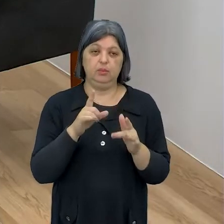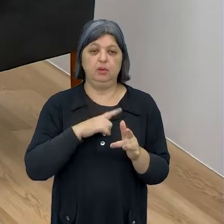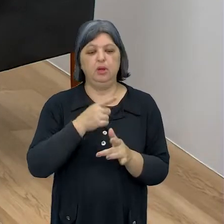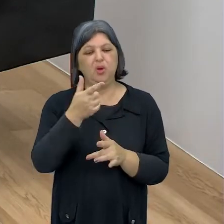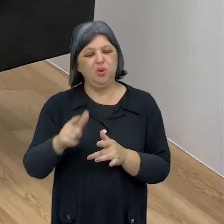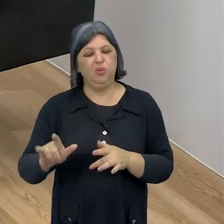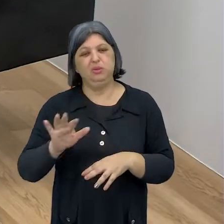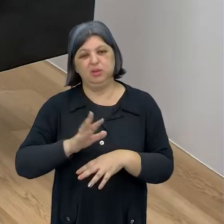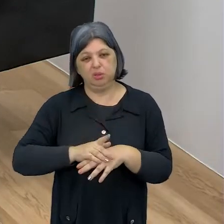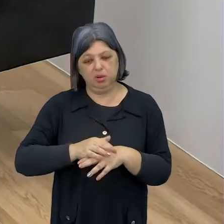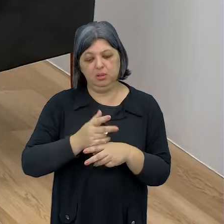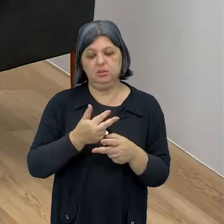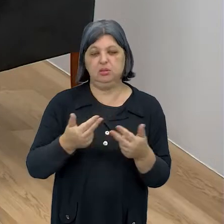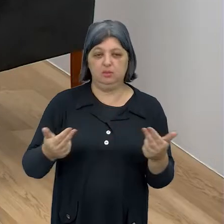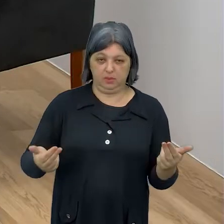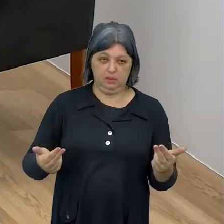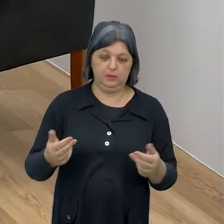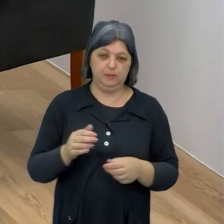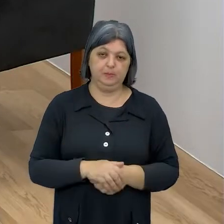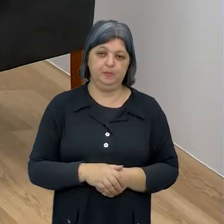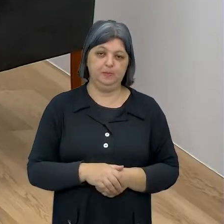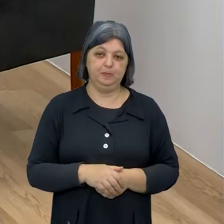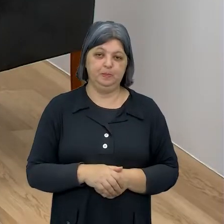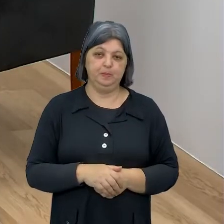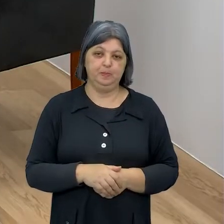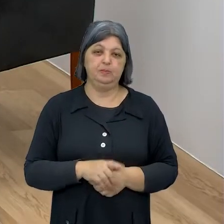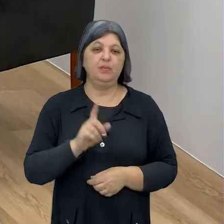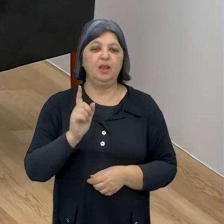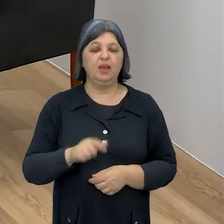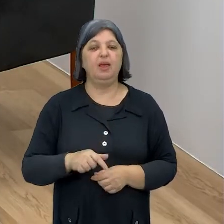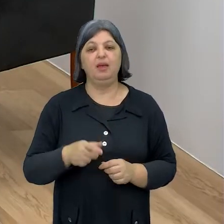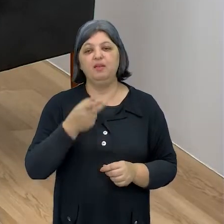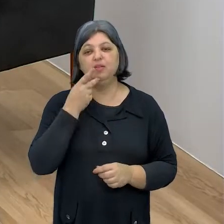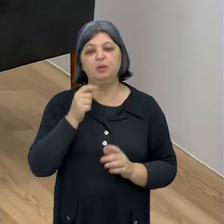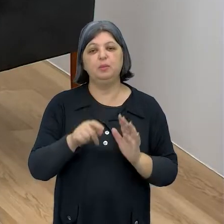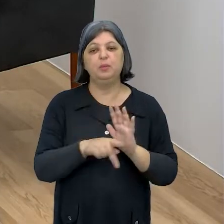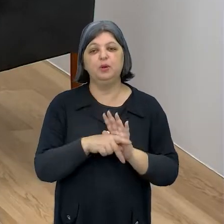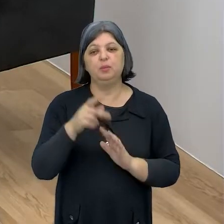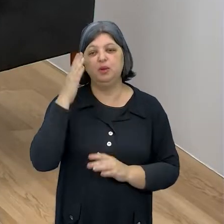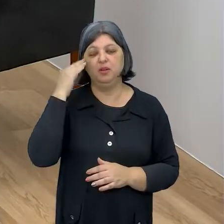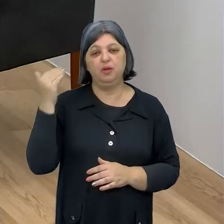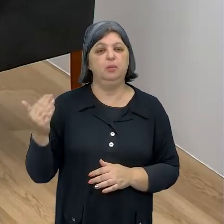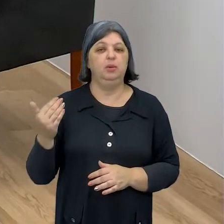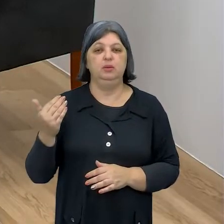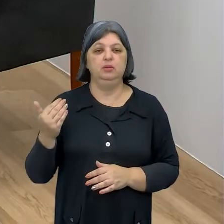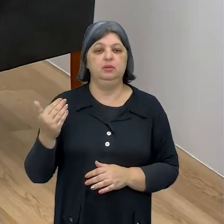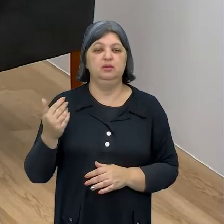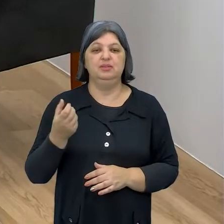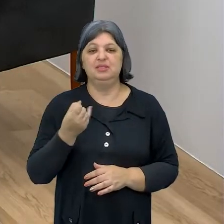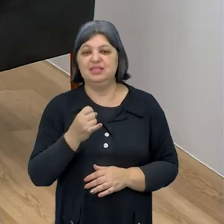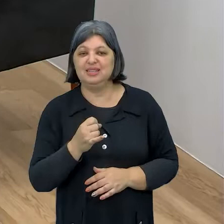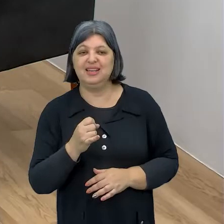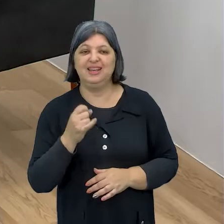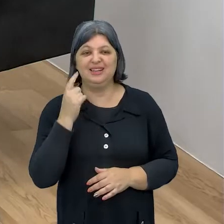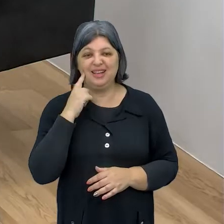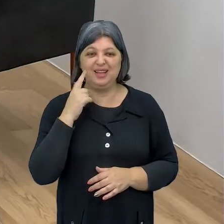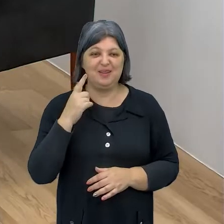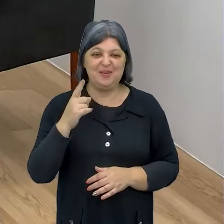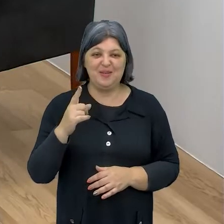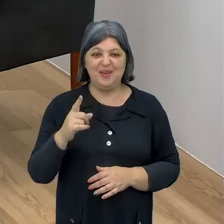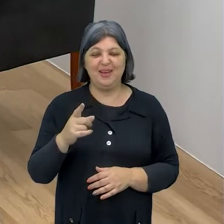outras doenças, com outros patógenos. É o famoso postulado nitiniano, o que não me mata... Me